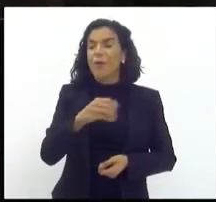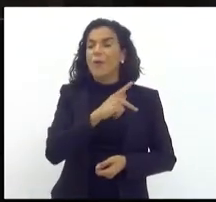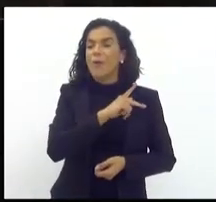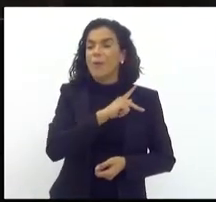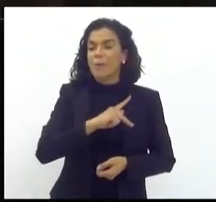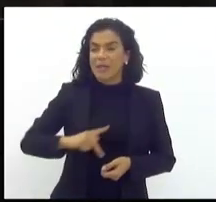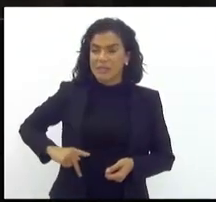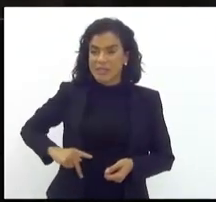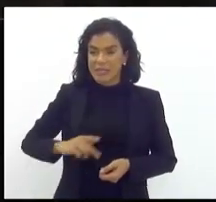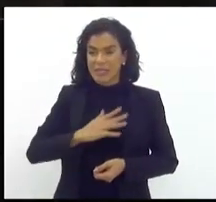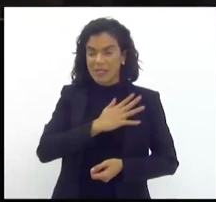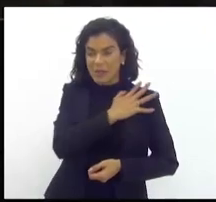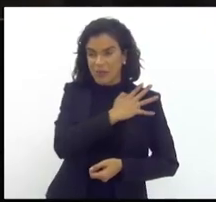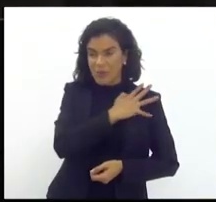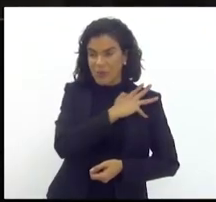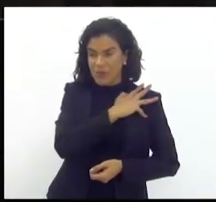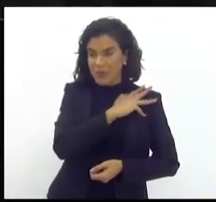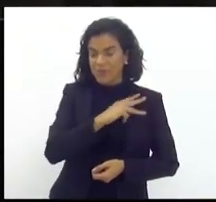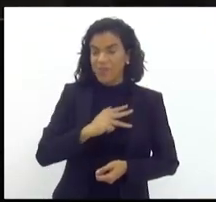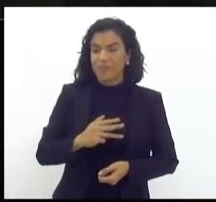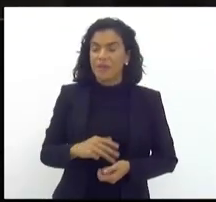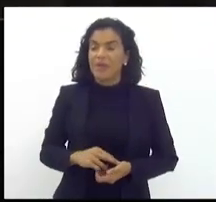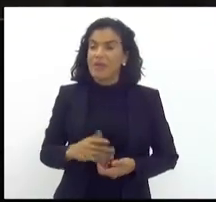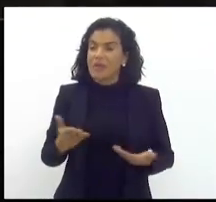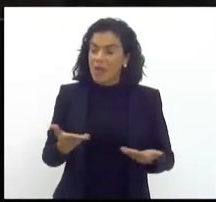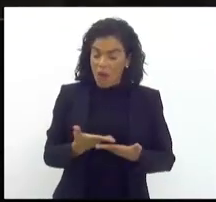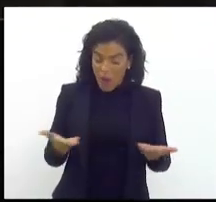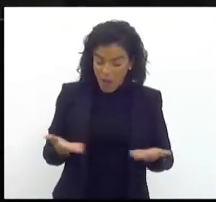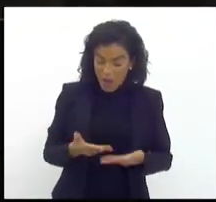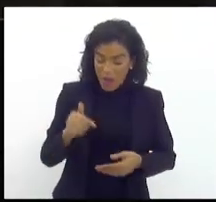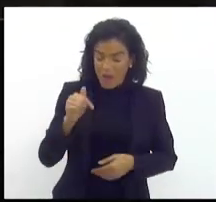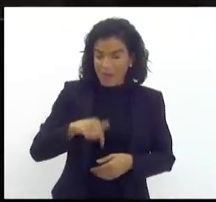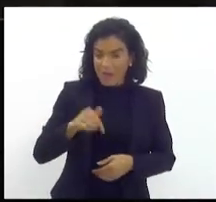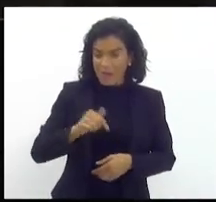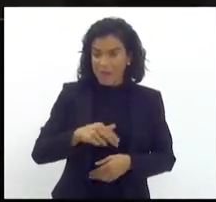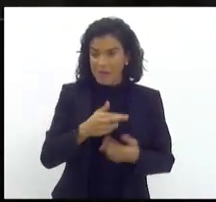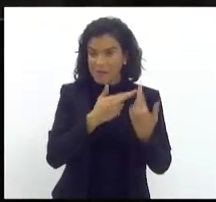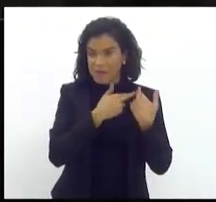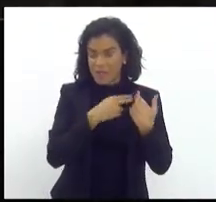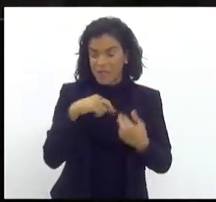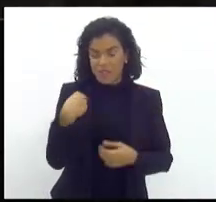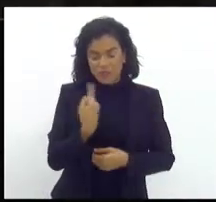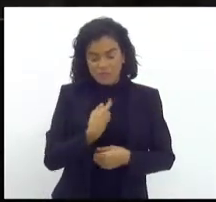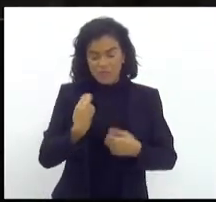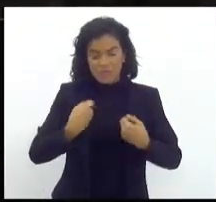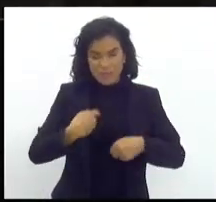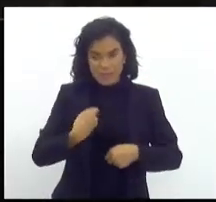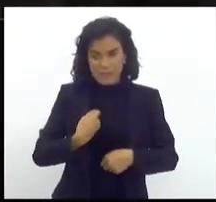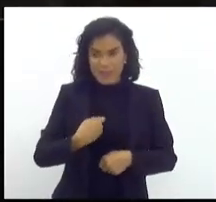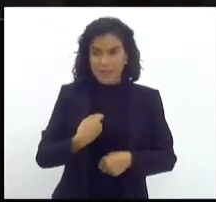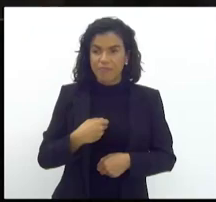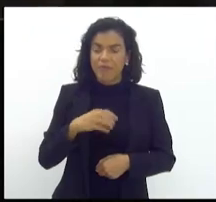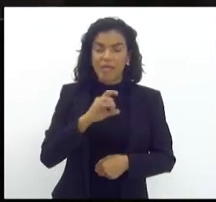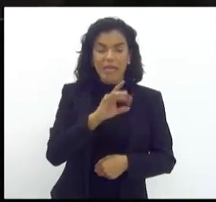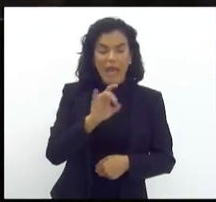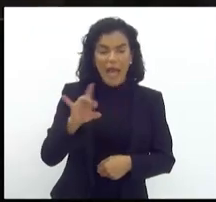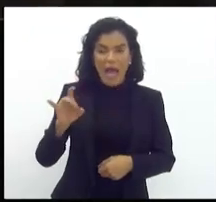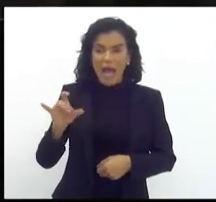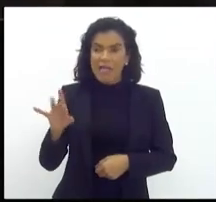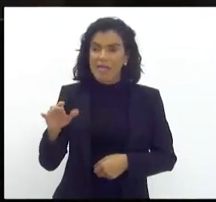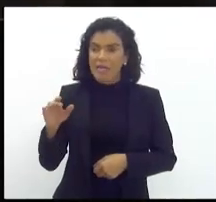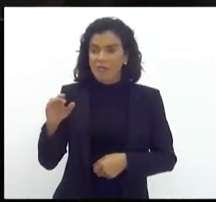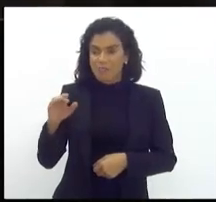da República então é aqui as responsabilidades que a gente precisa chamar de cada autoridade